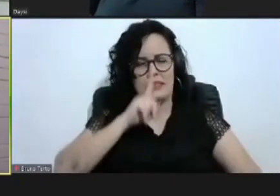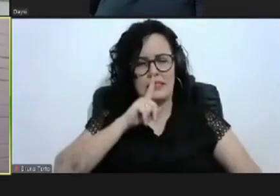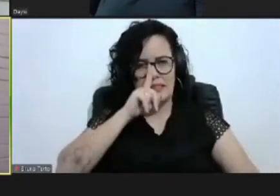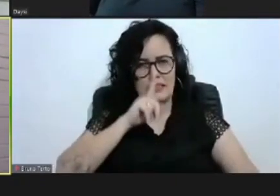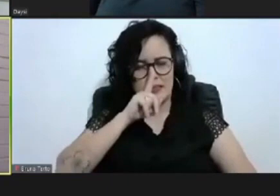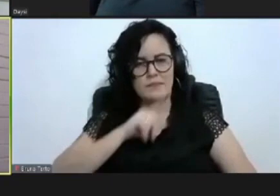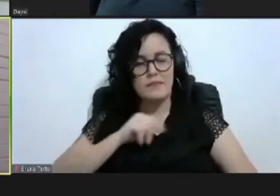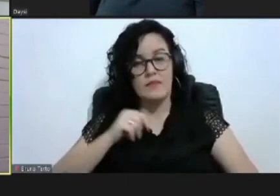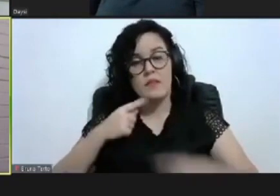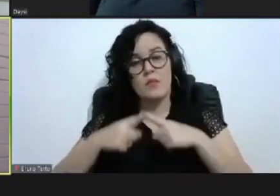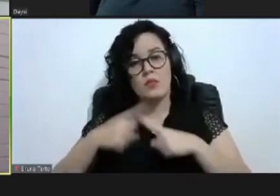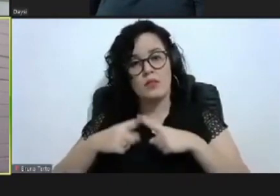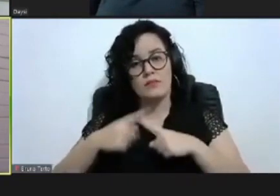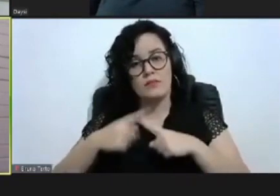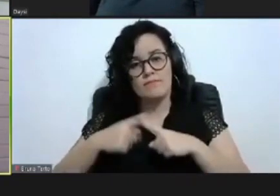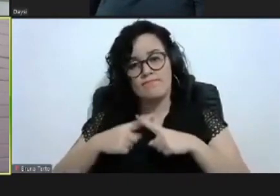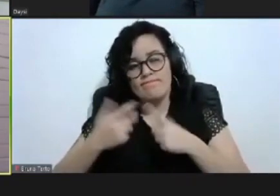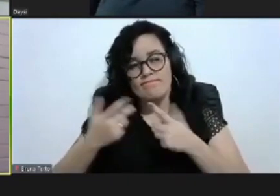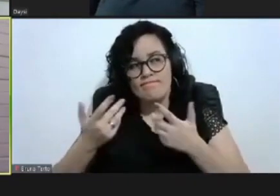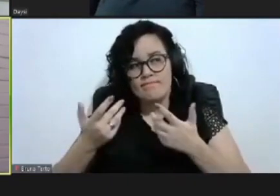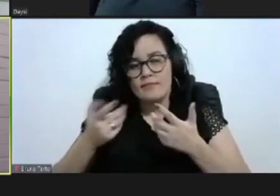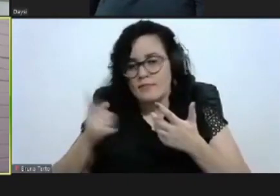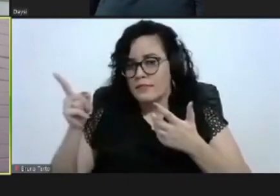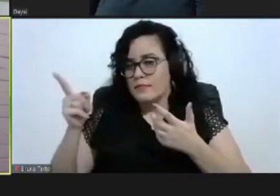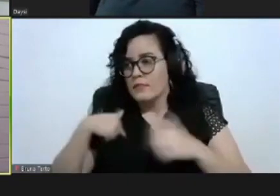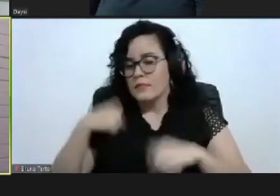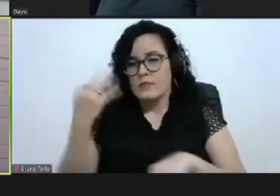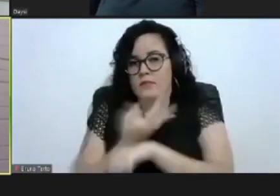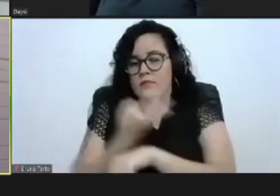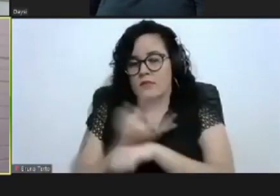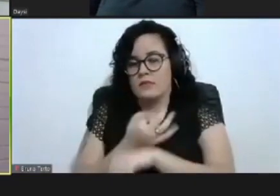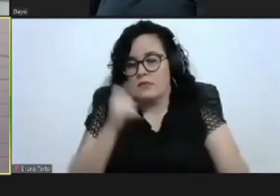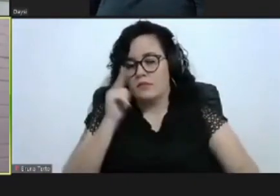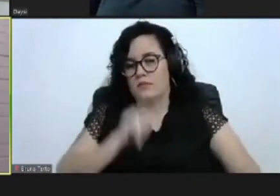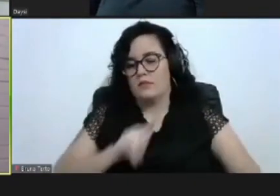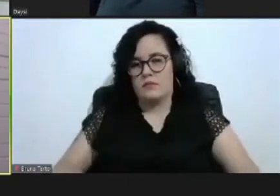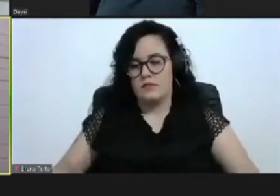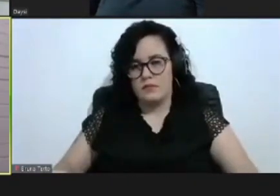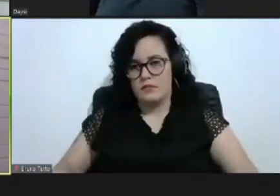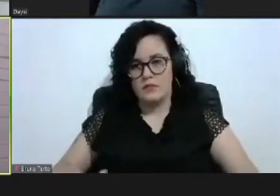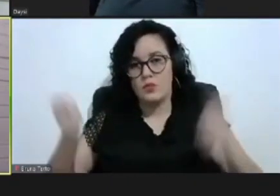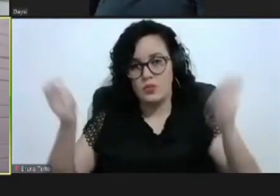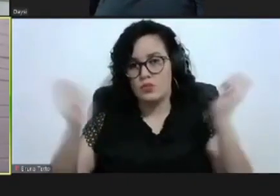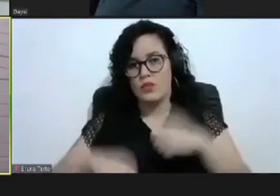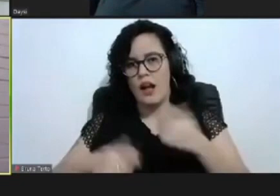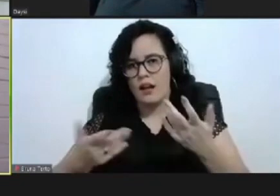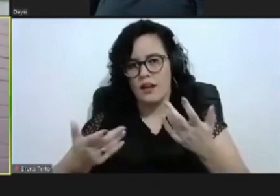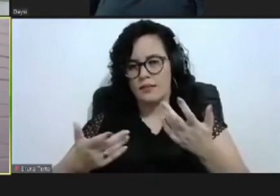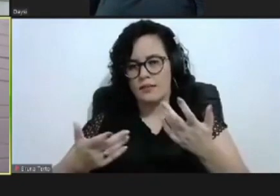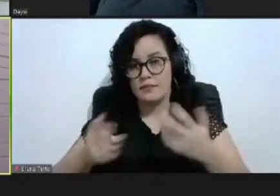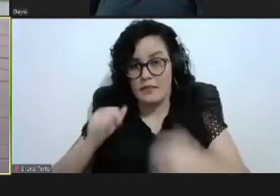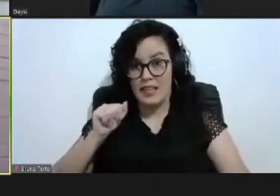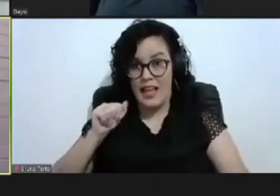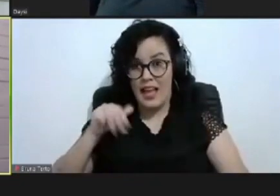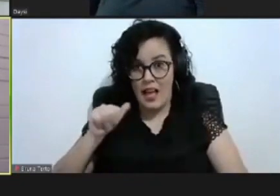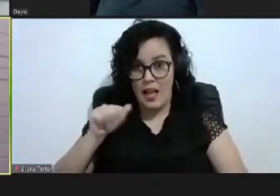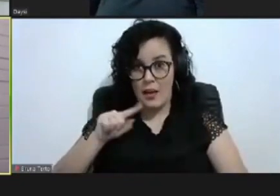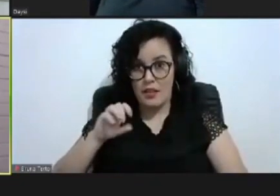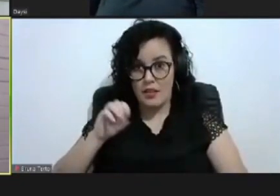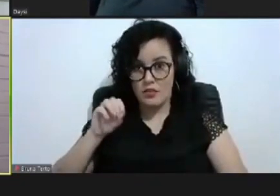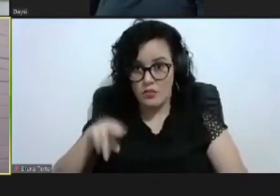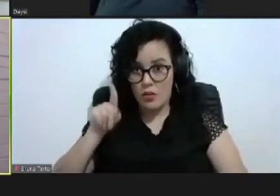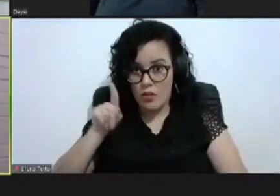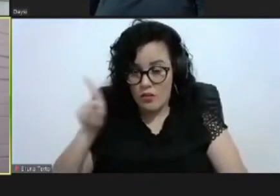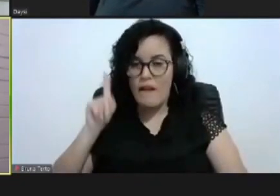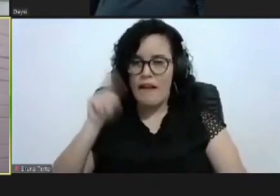editorial, porque ela simplesmente, isso é insuportável, isso não comporta a cadeia do livro, né? A Amazon em si, ela é um